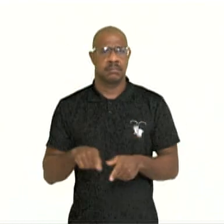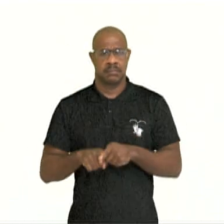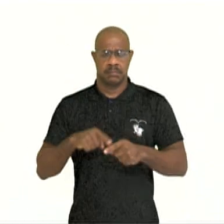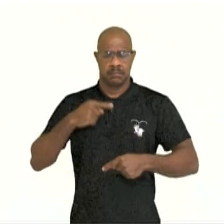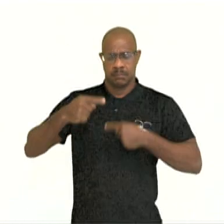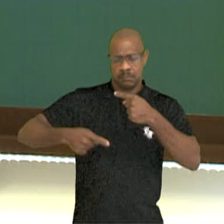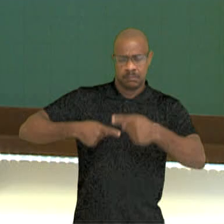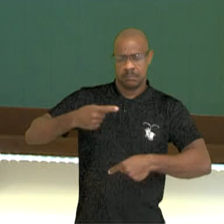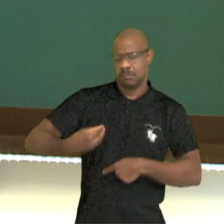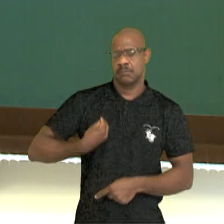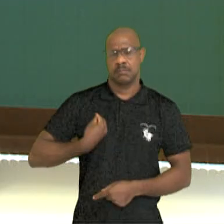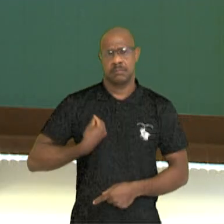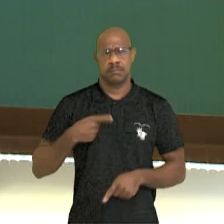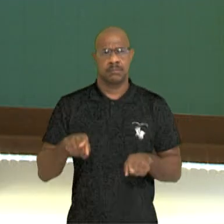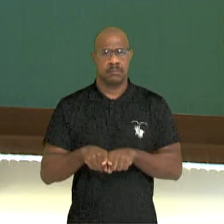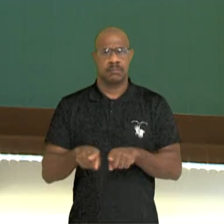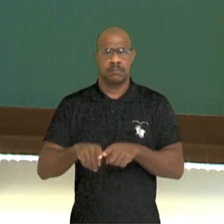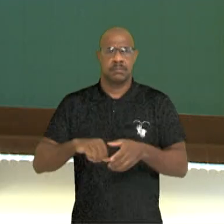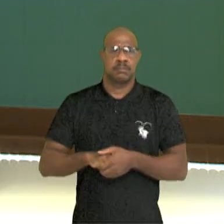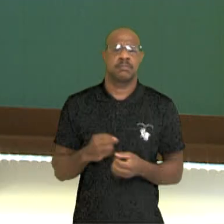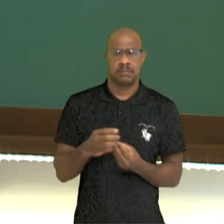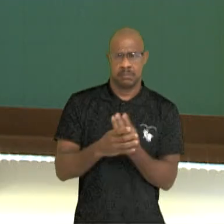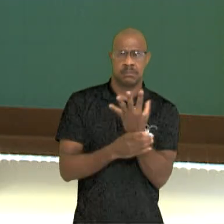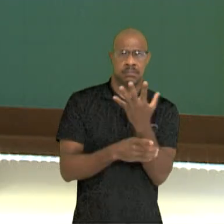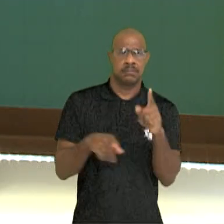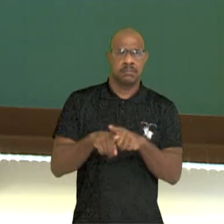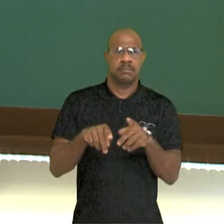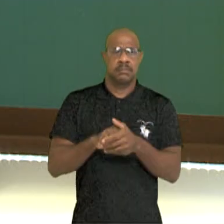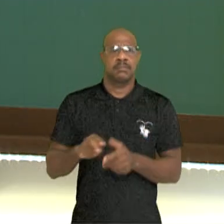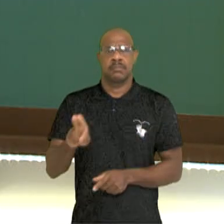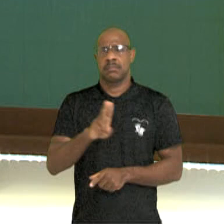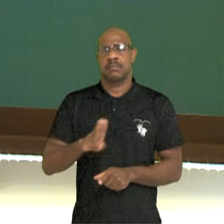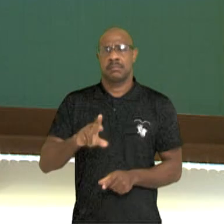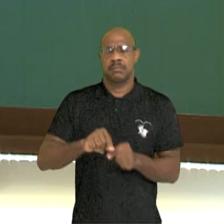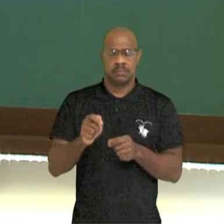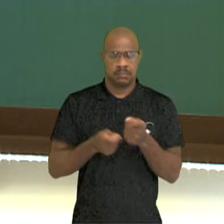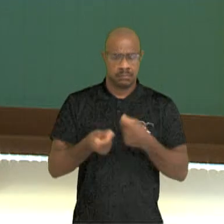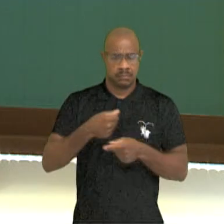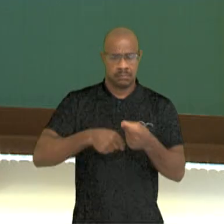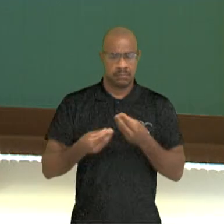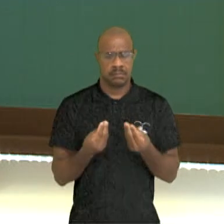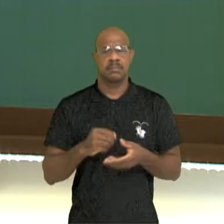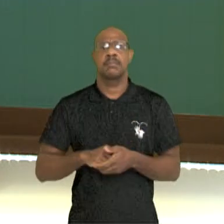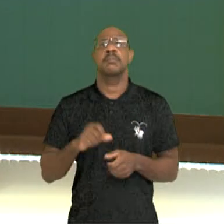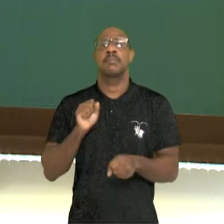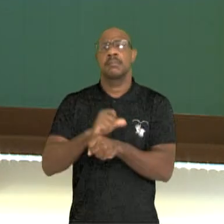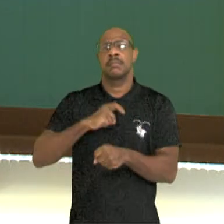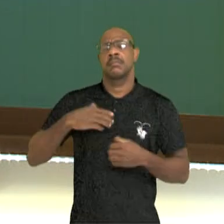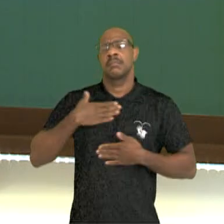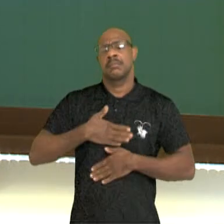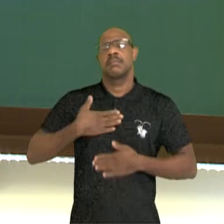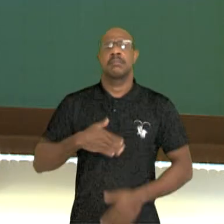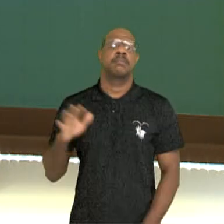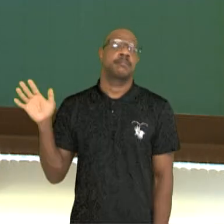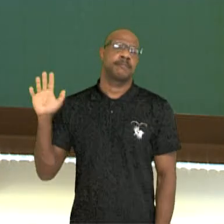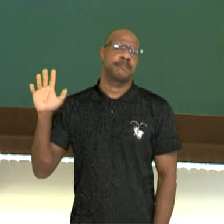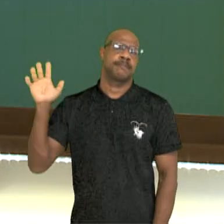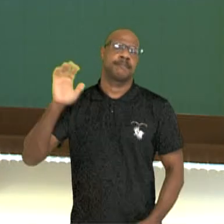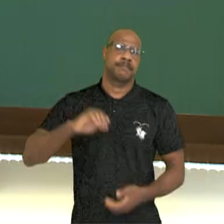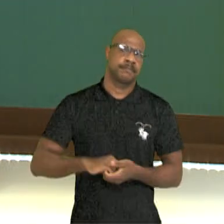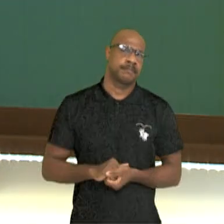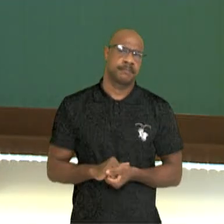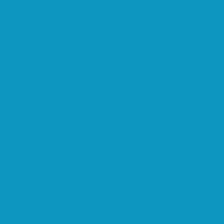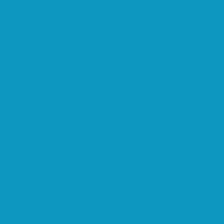de vida, a nossa reprodução das pteridófitas e a utilização dela na economia. Espero que vocês tenham gostado e até breve!